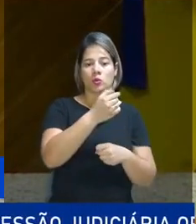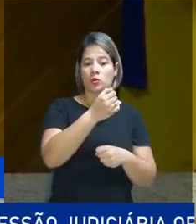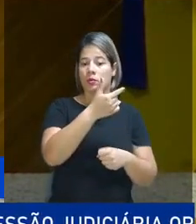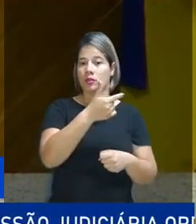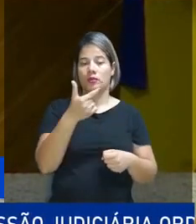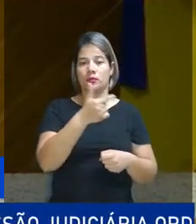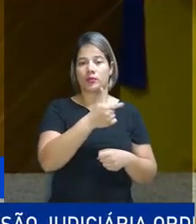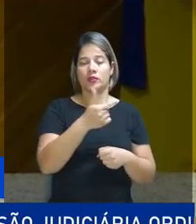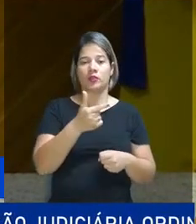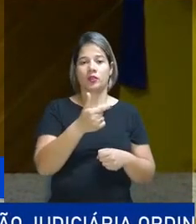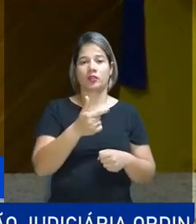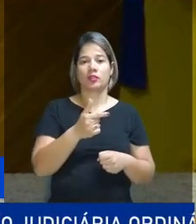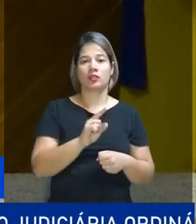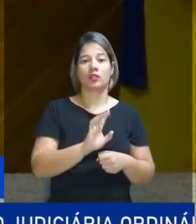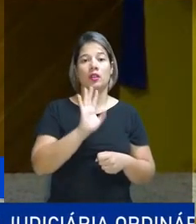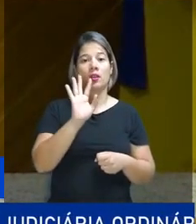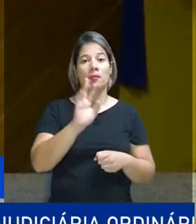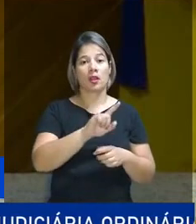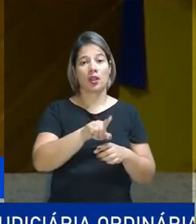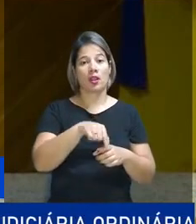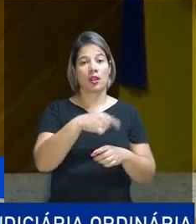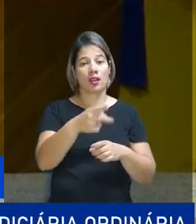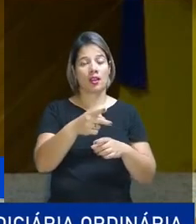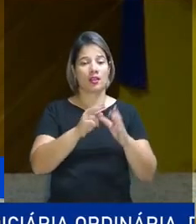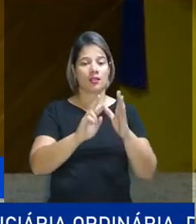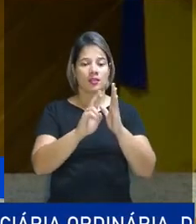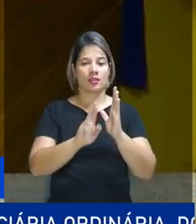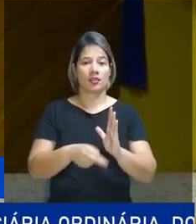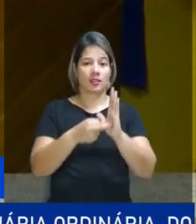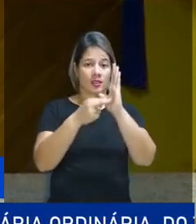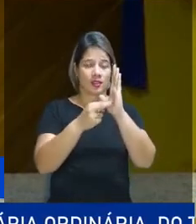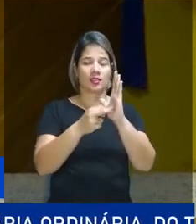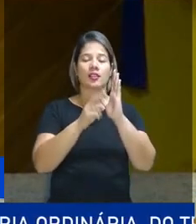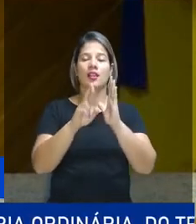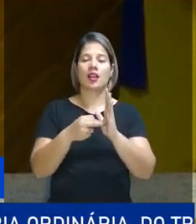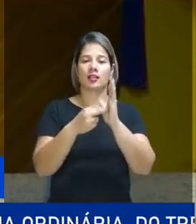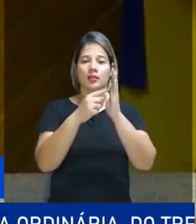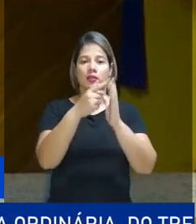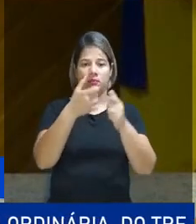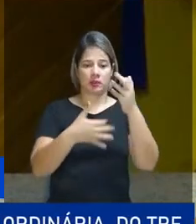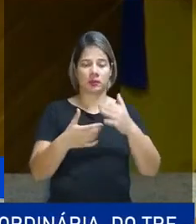do voto relator, vencido o juiz Rivaldo Valente.